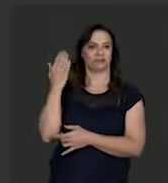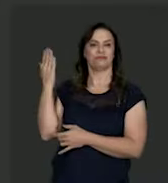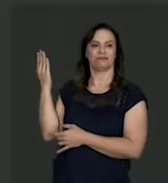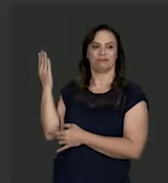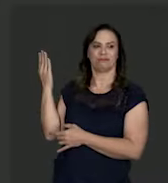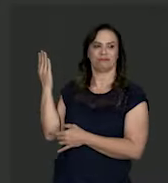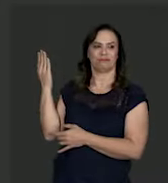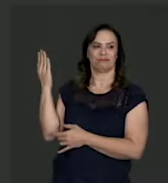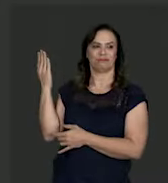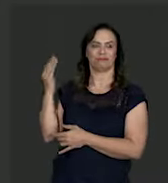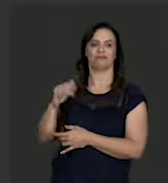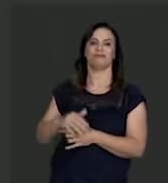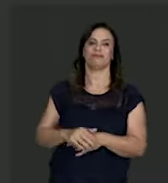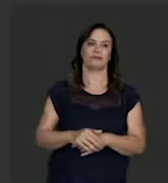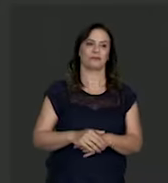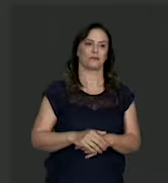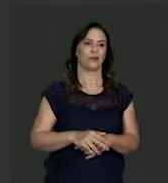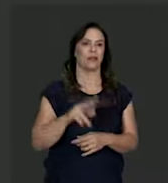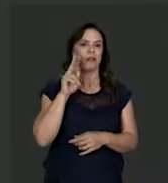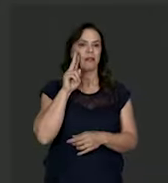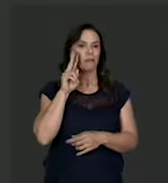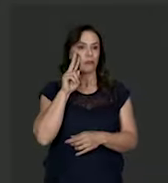terminação -ol.